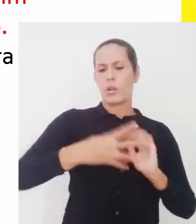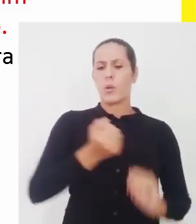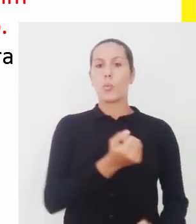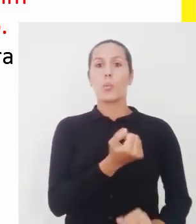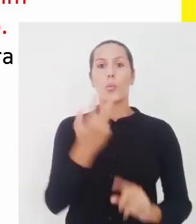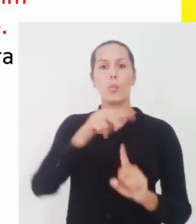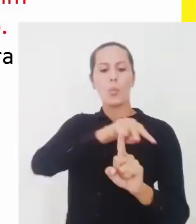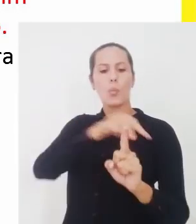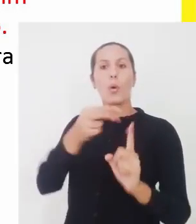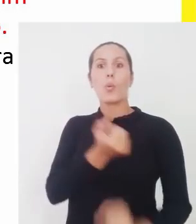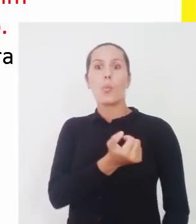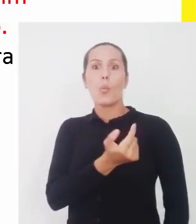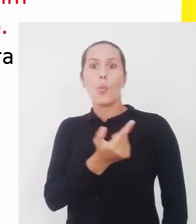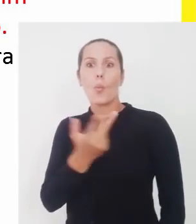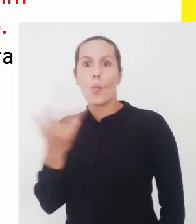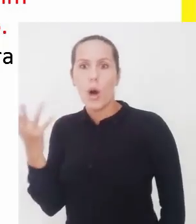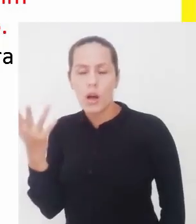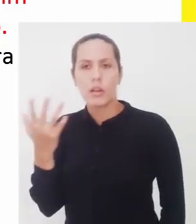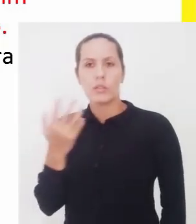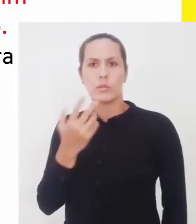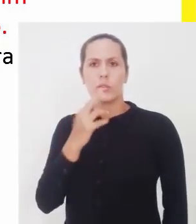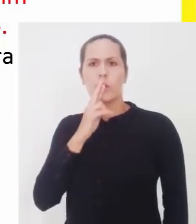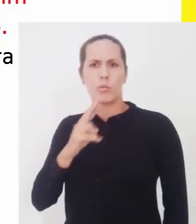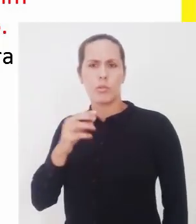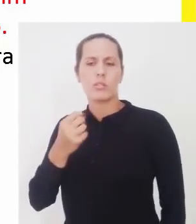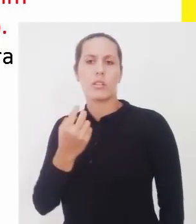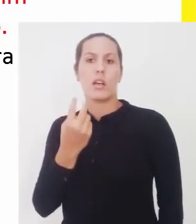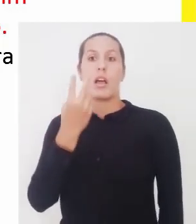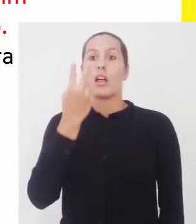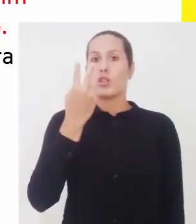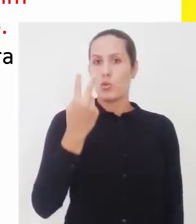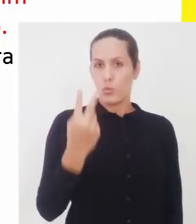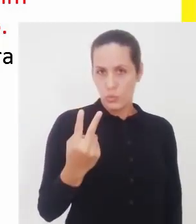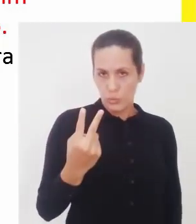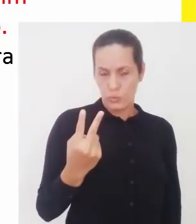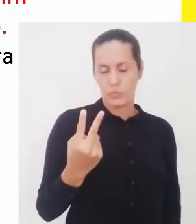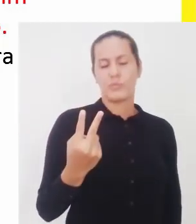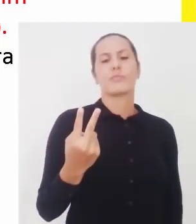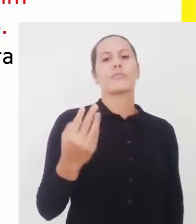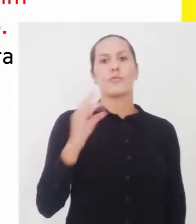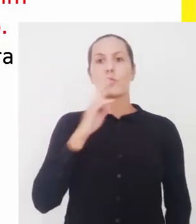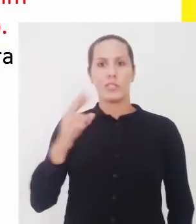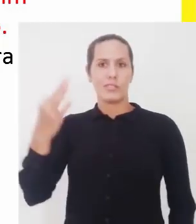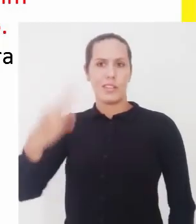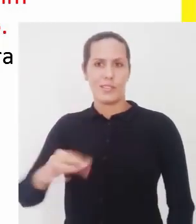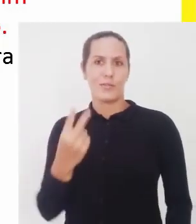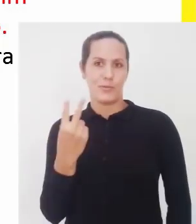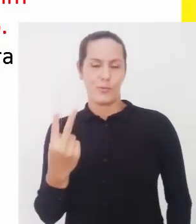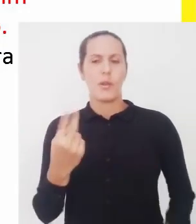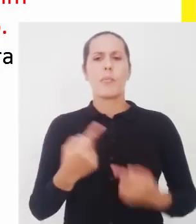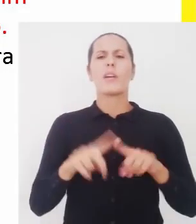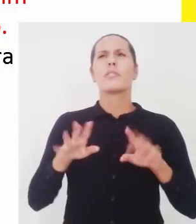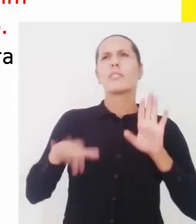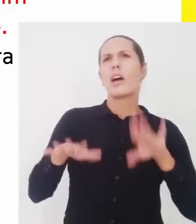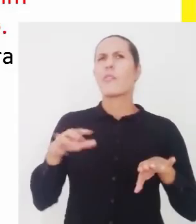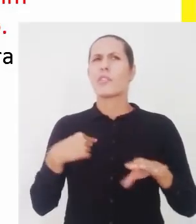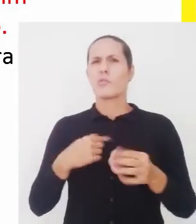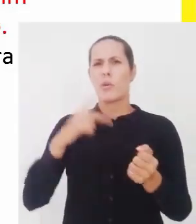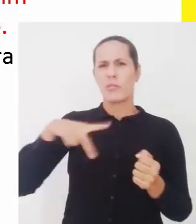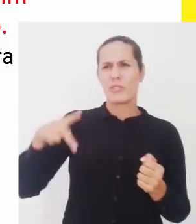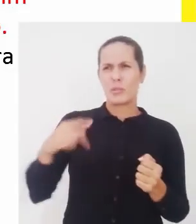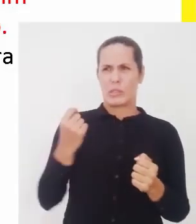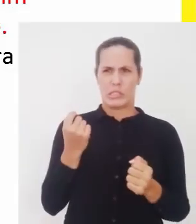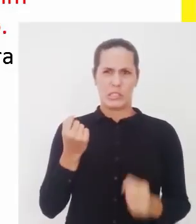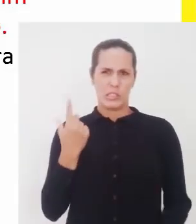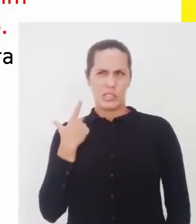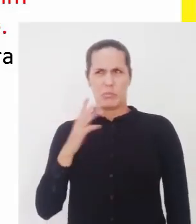me achar uma professora um pouco estranha. Professora, se eu sei contar quantos pontos de vista tem no poema, é óbvio que